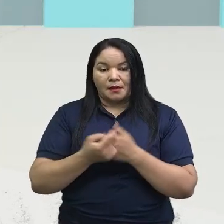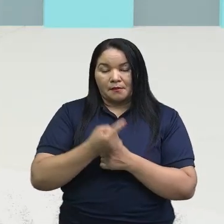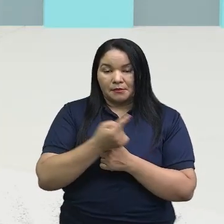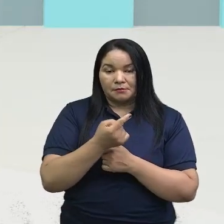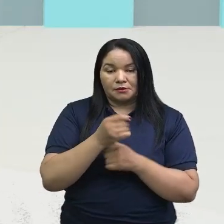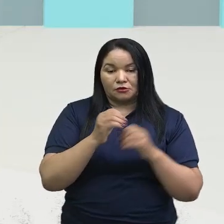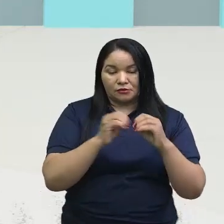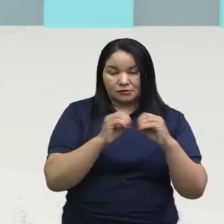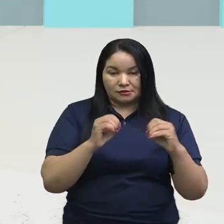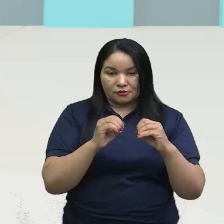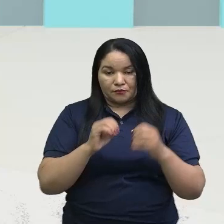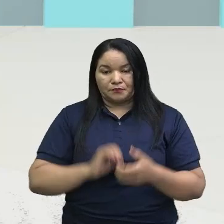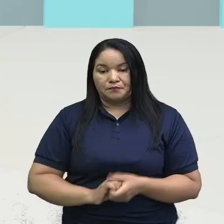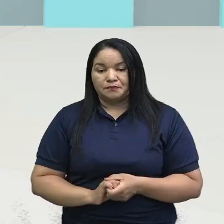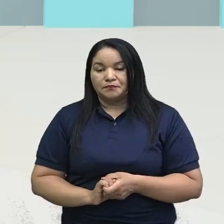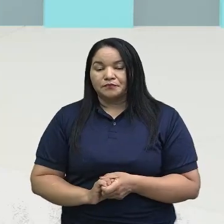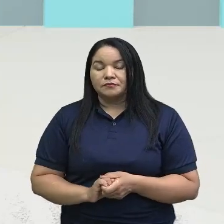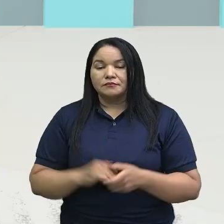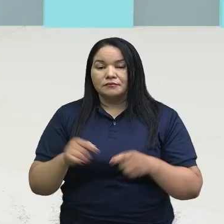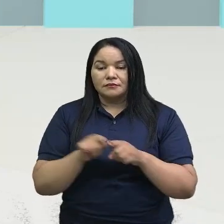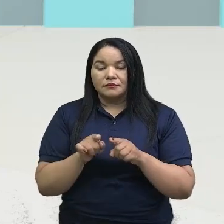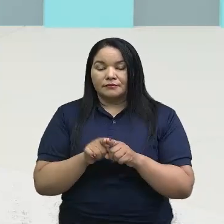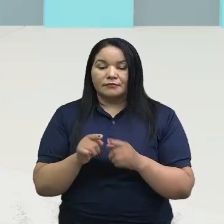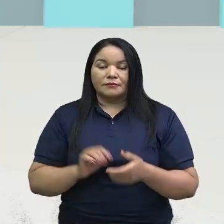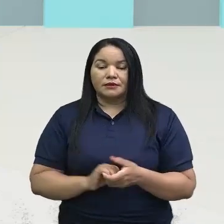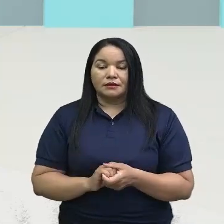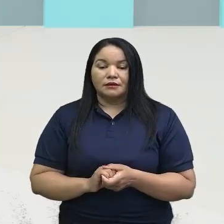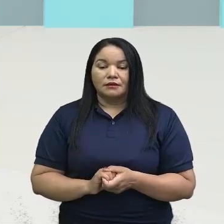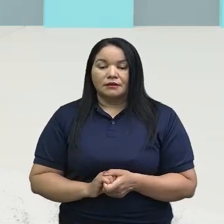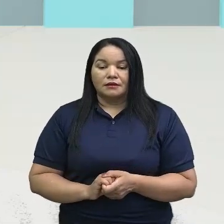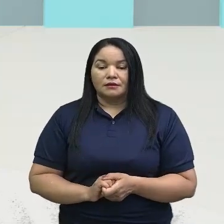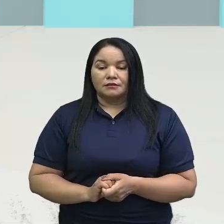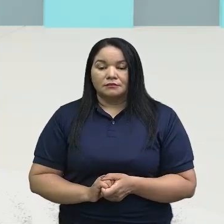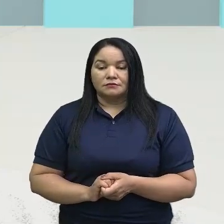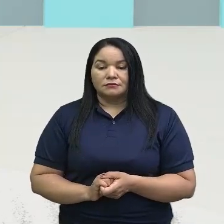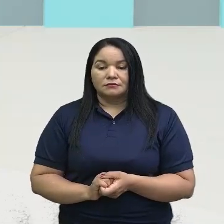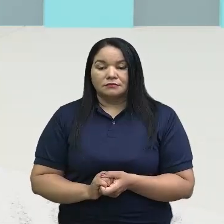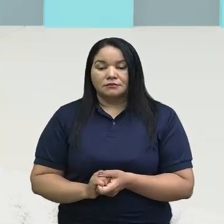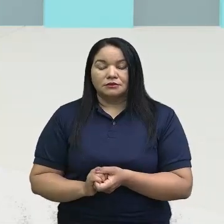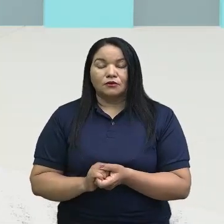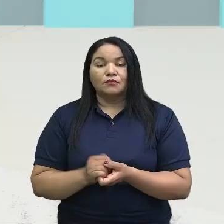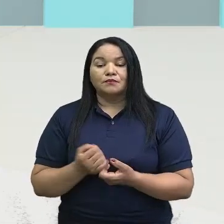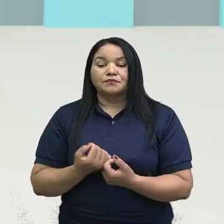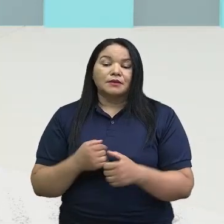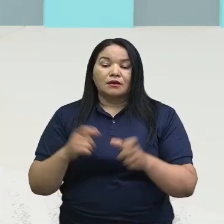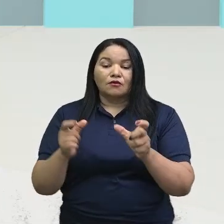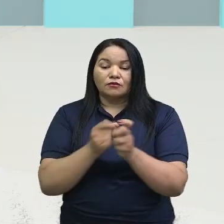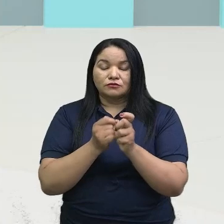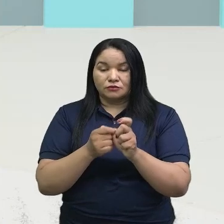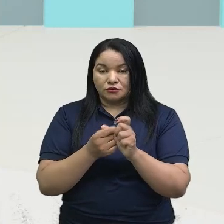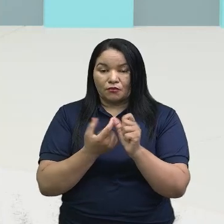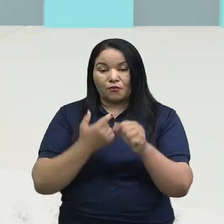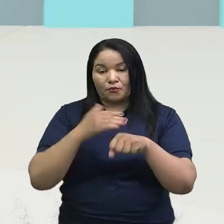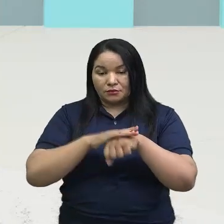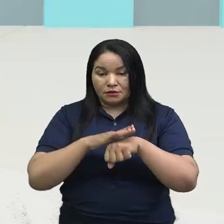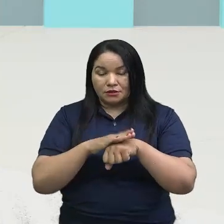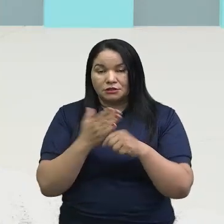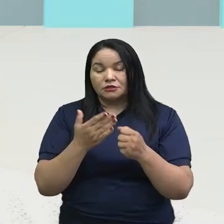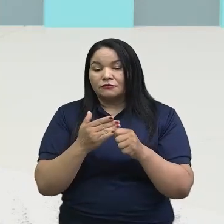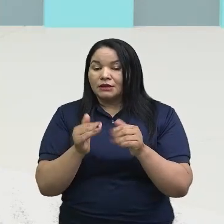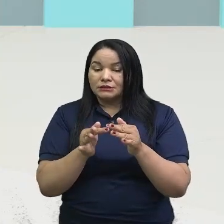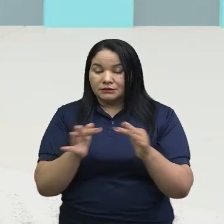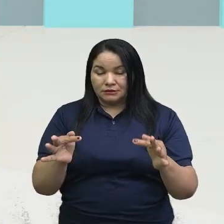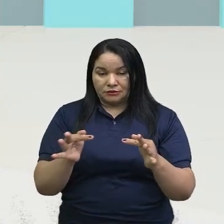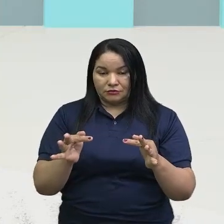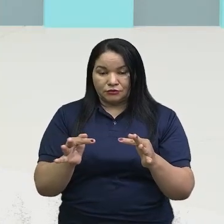oração, né? Então, essas conjunções coordenativas, elas são mais simples, digamos assim. Elas são